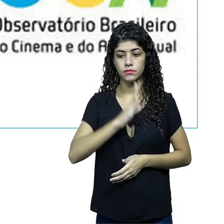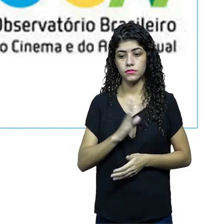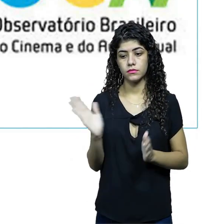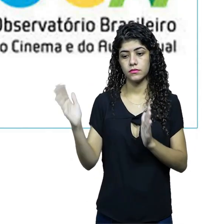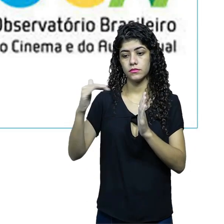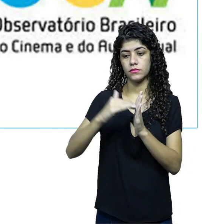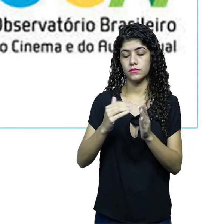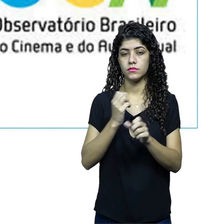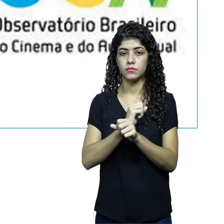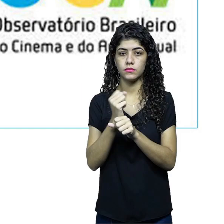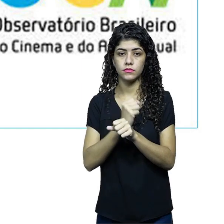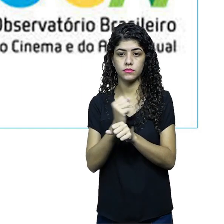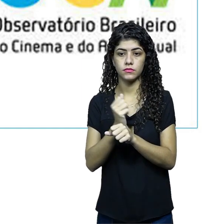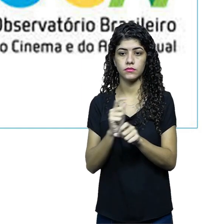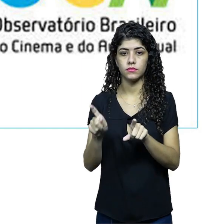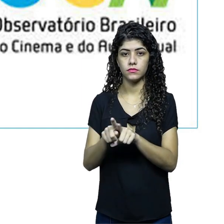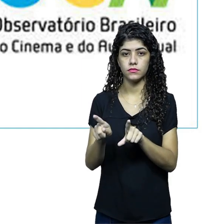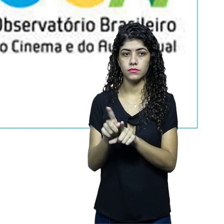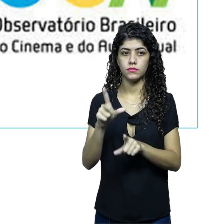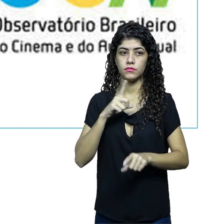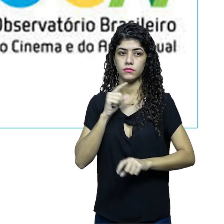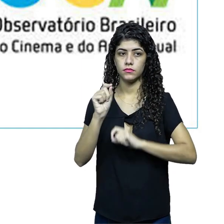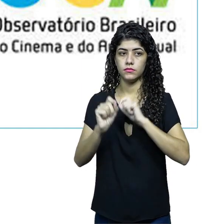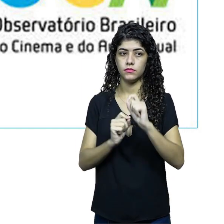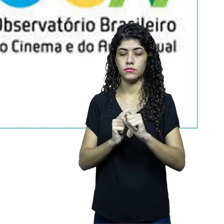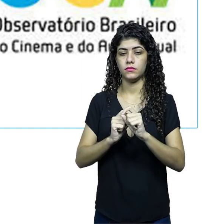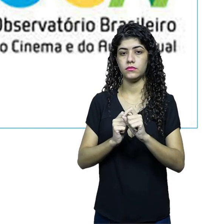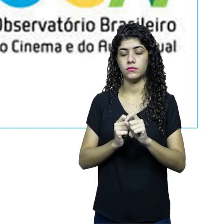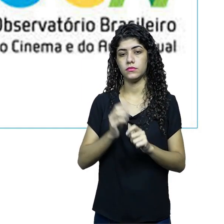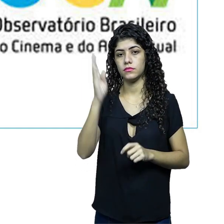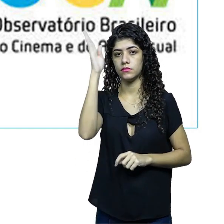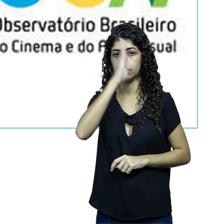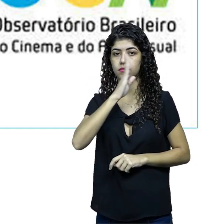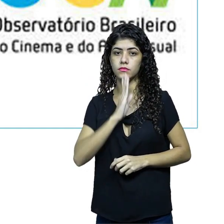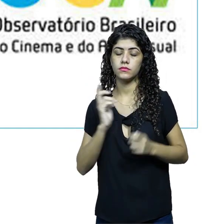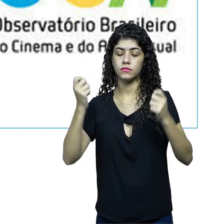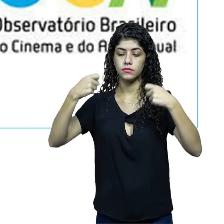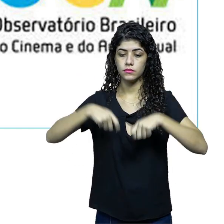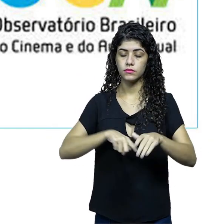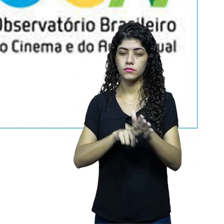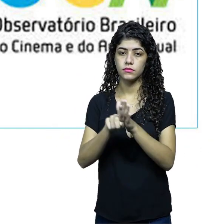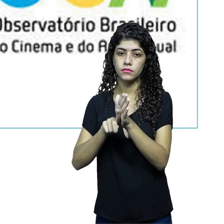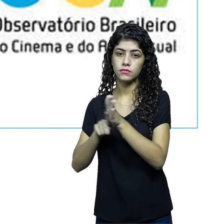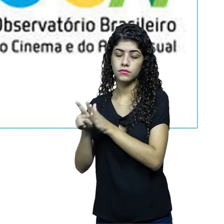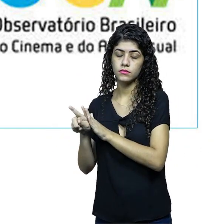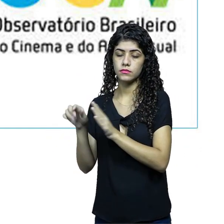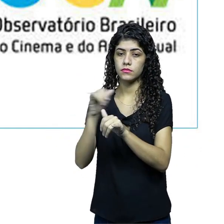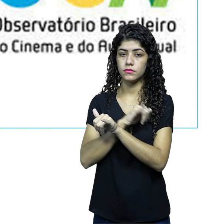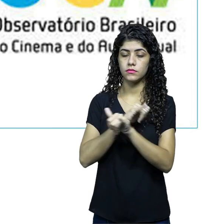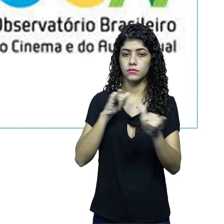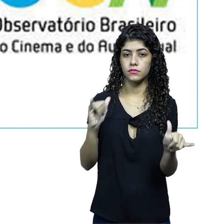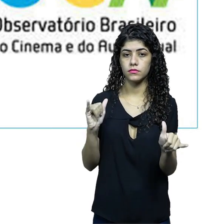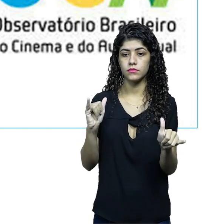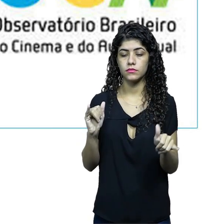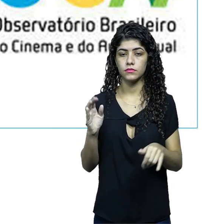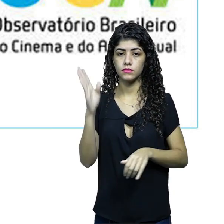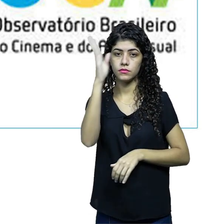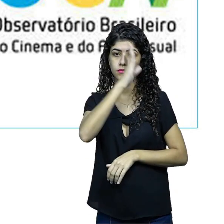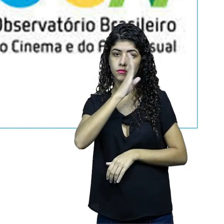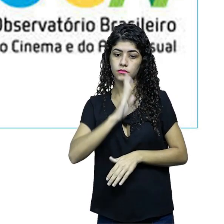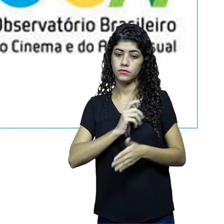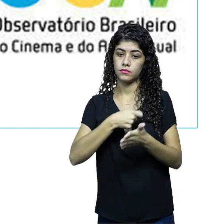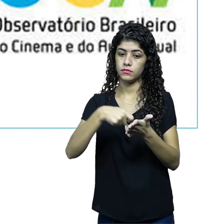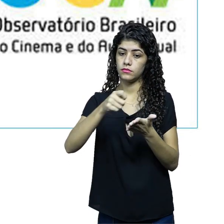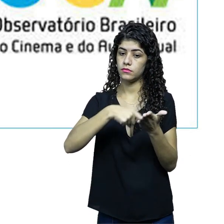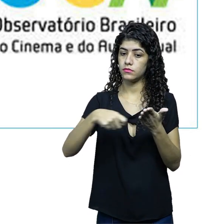à atividade audiovisual no Brasil nos últimos anos. Em seguida, a seção Diretório de Obras Brasileiras, onde é possível pesquisar informações sobre